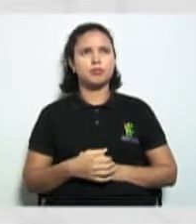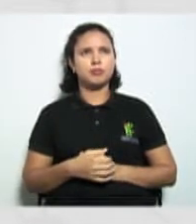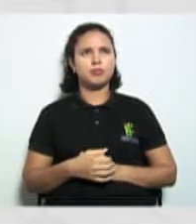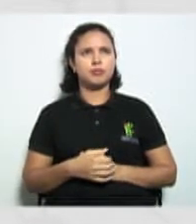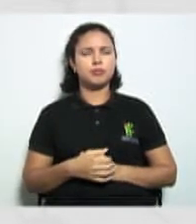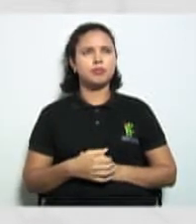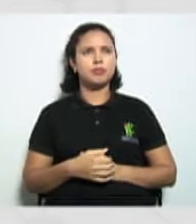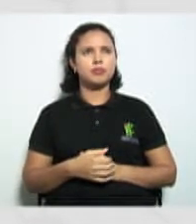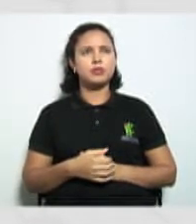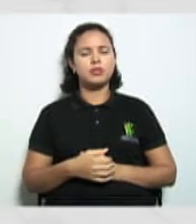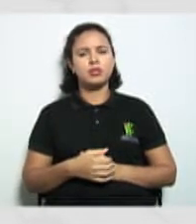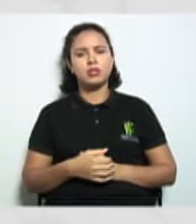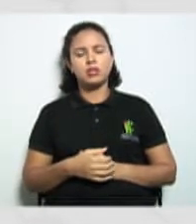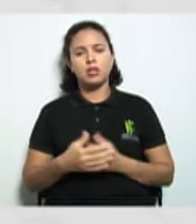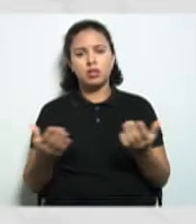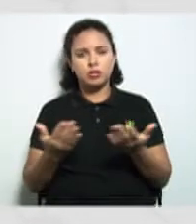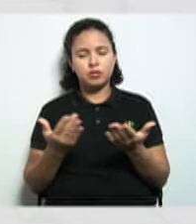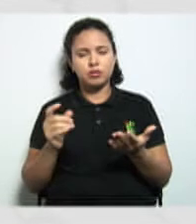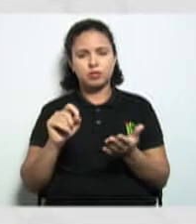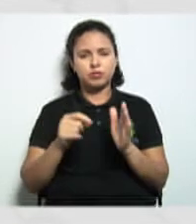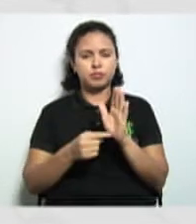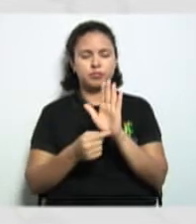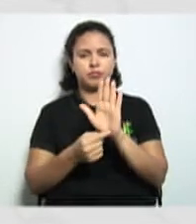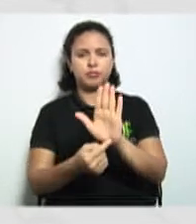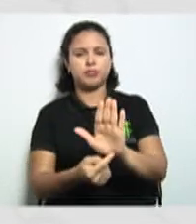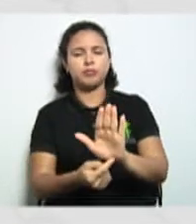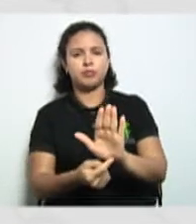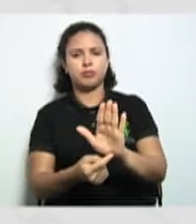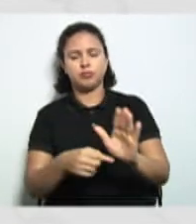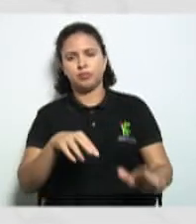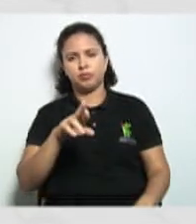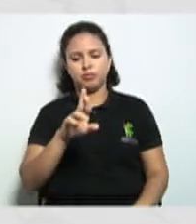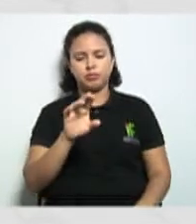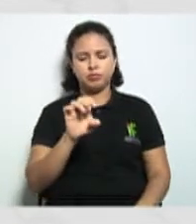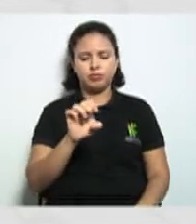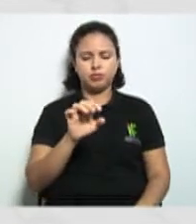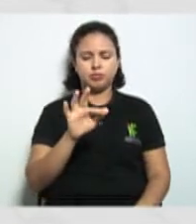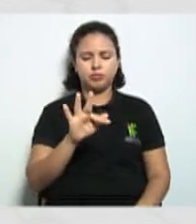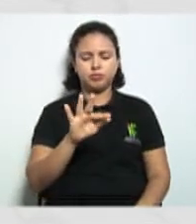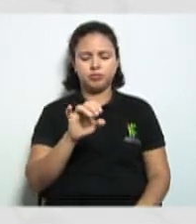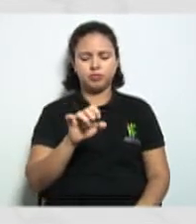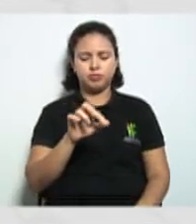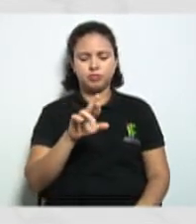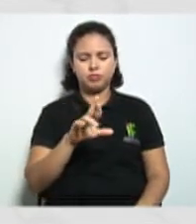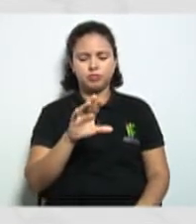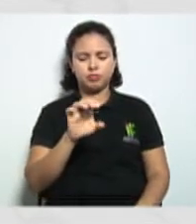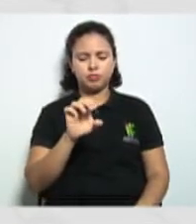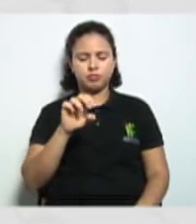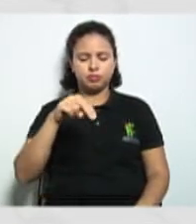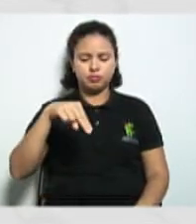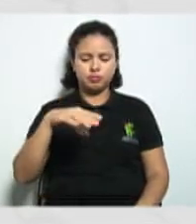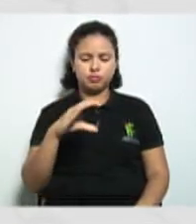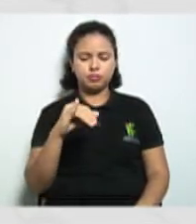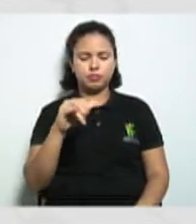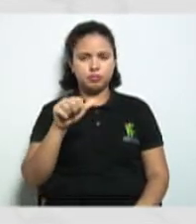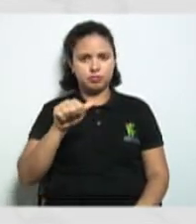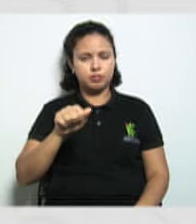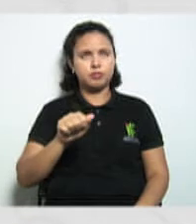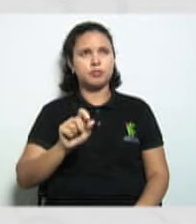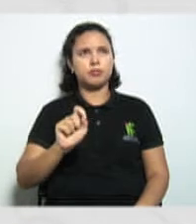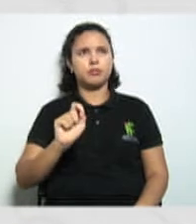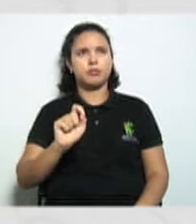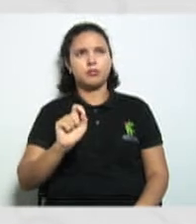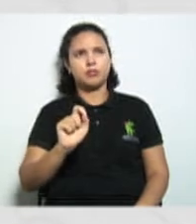já que eu fiz a citação, agora eu trago para a referência. Nós temos aqui elementos